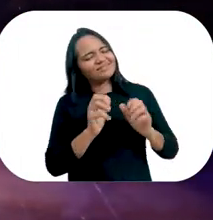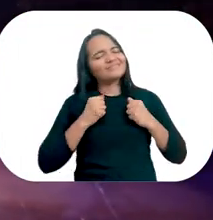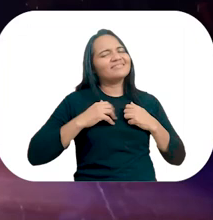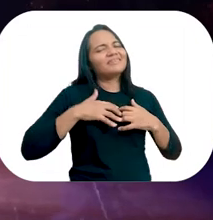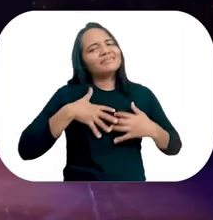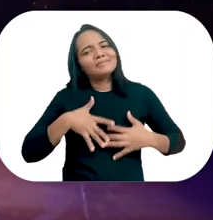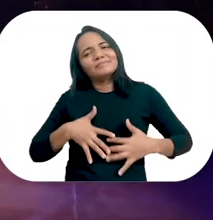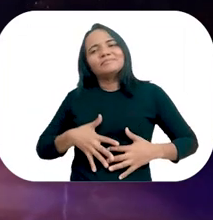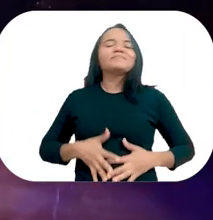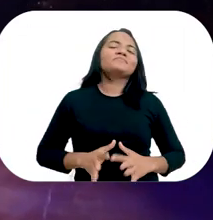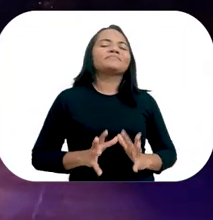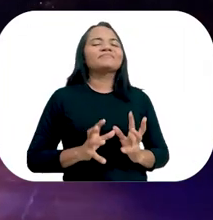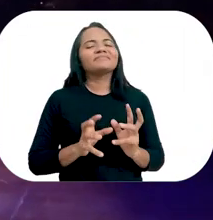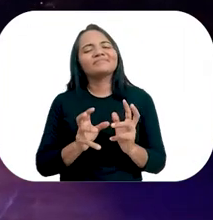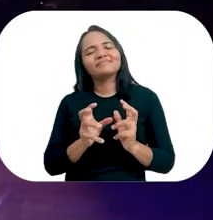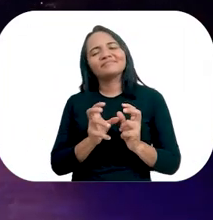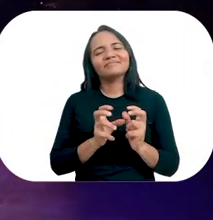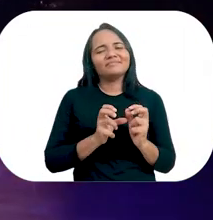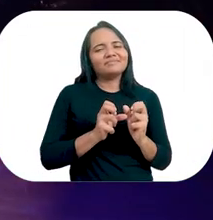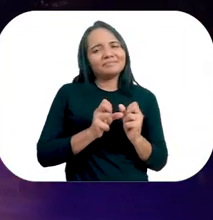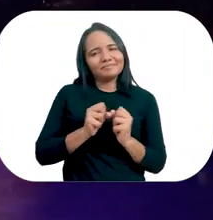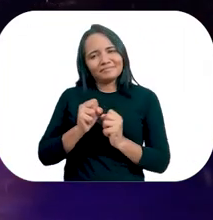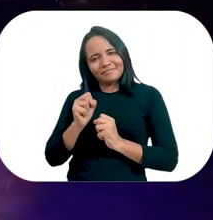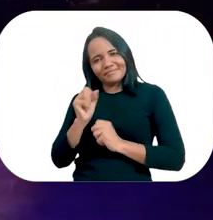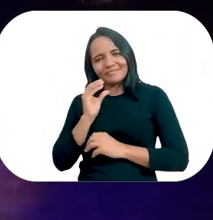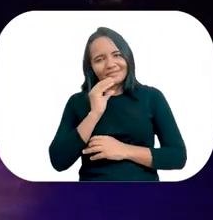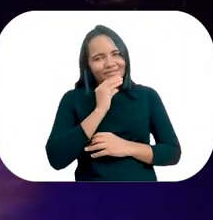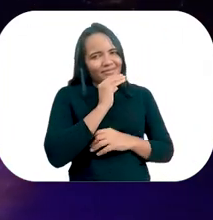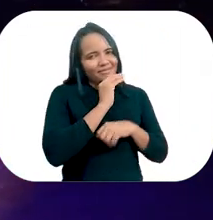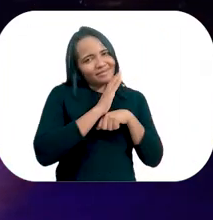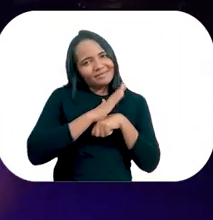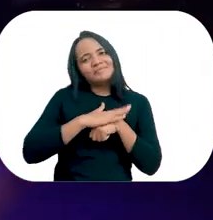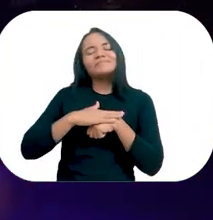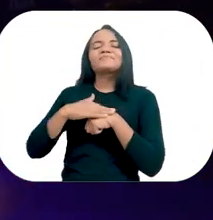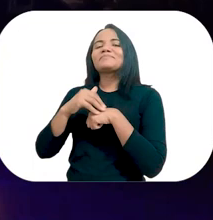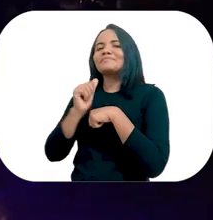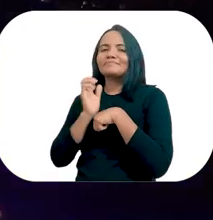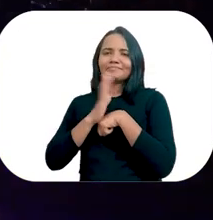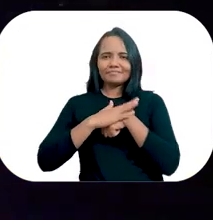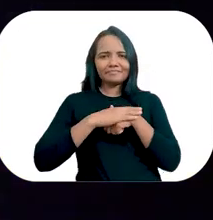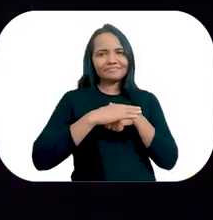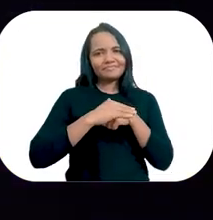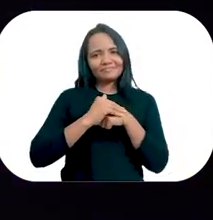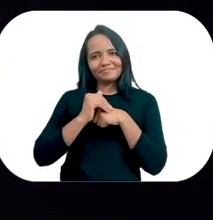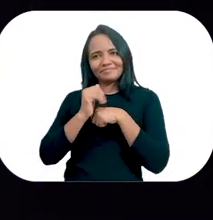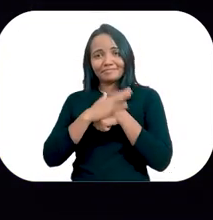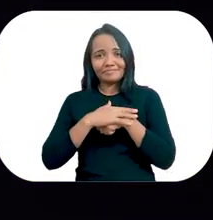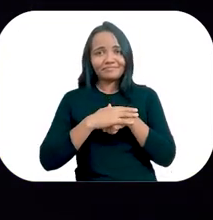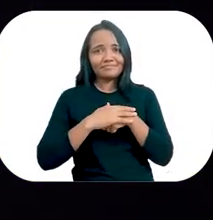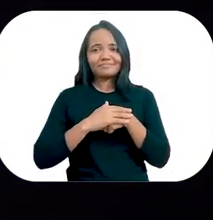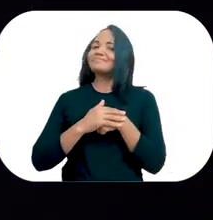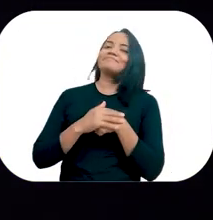apertando o que deseja com calor e com carinho,